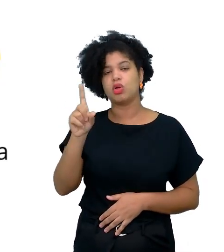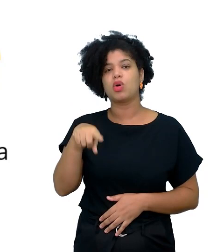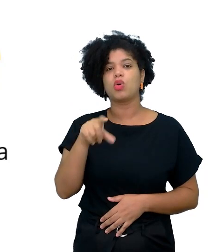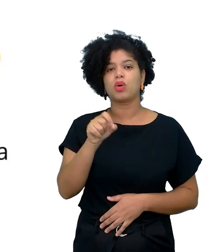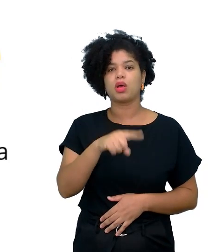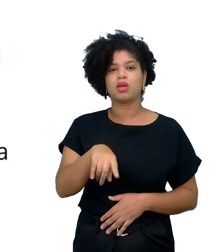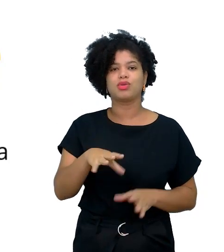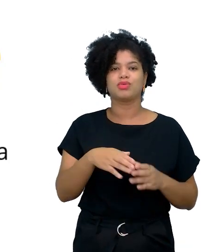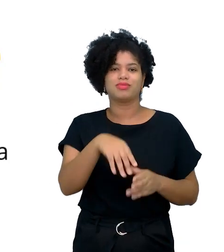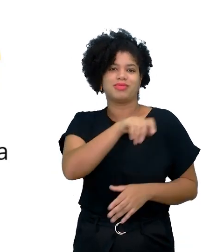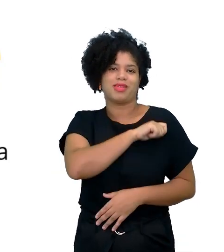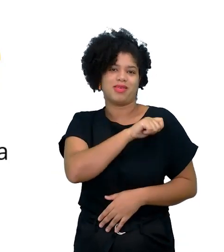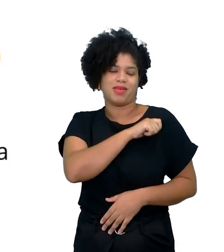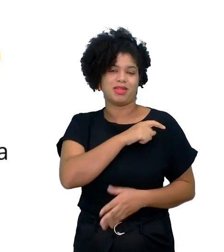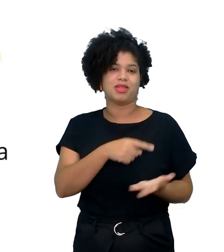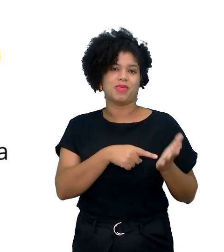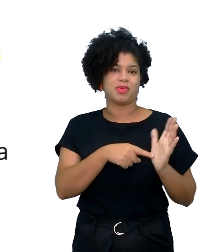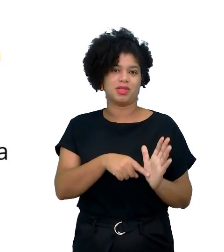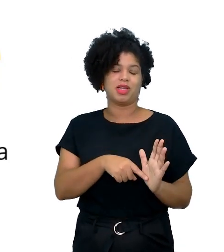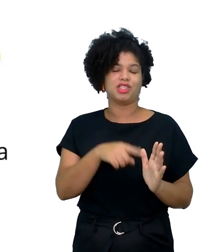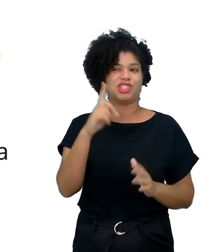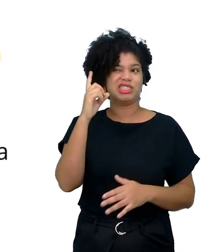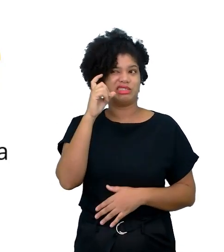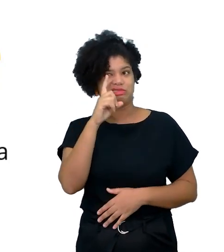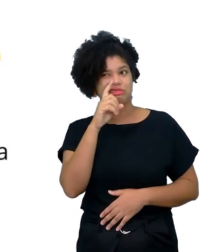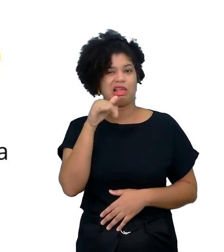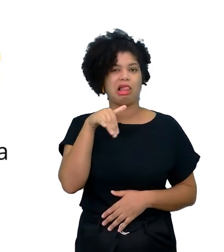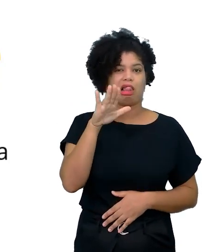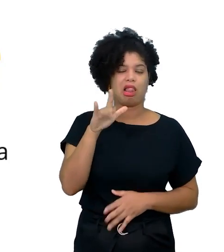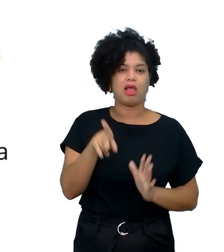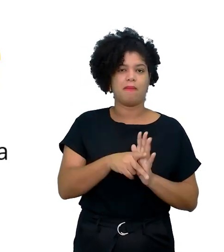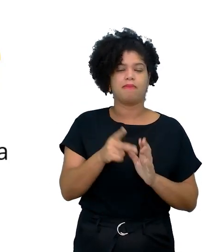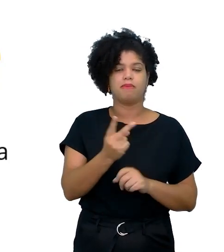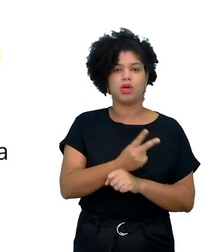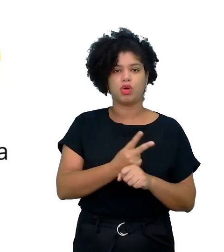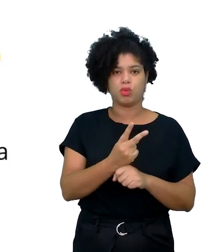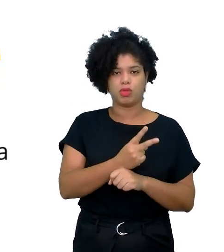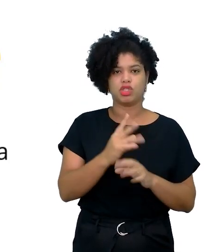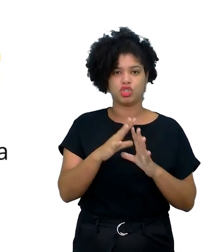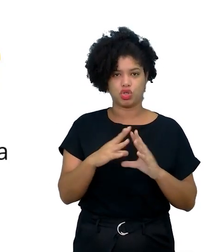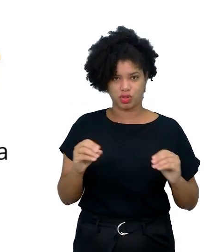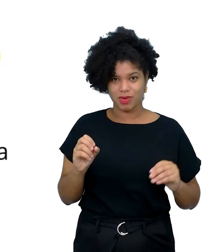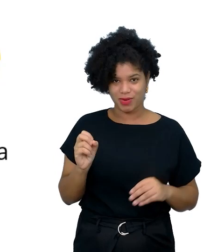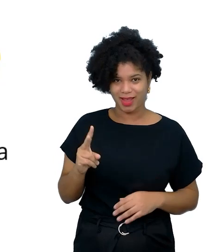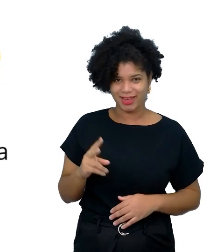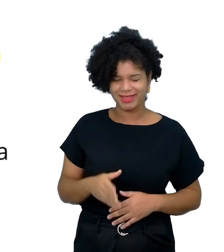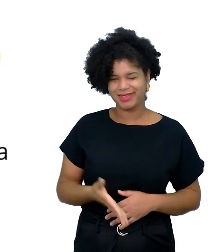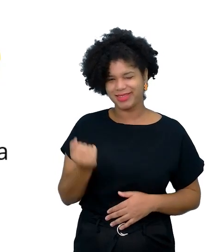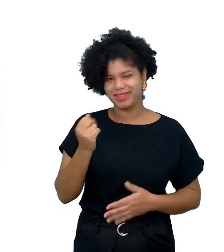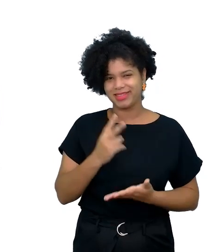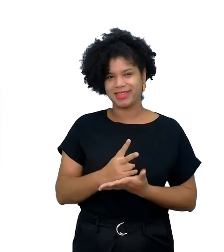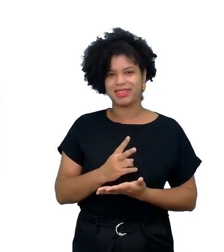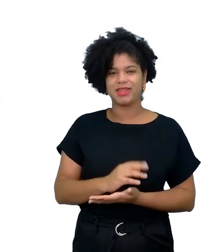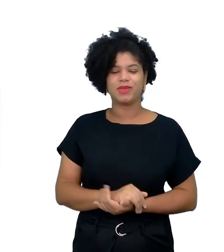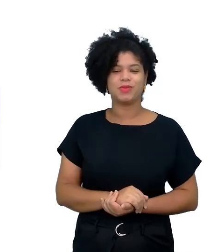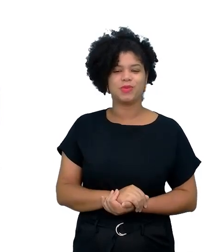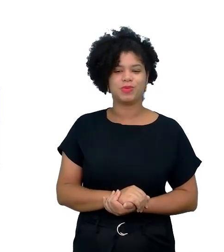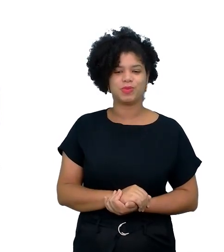os estudantes apresentam maior dificuldade na busca da solução. Vamos seguindo.